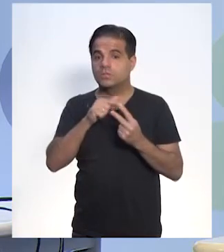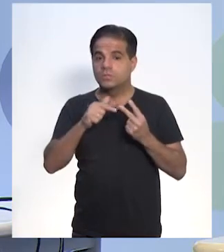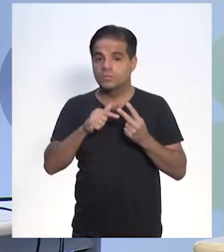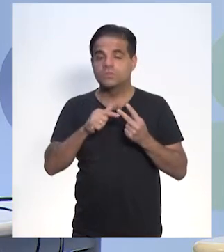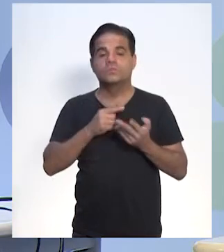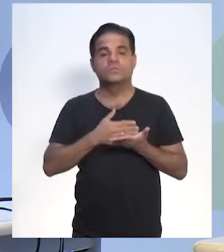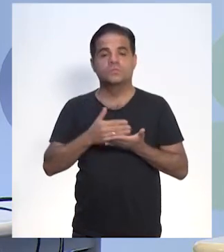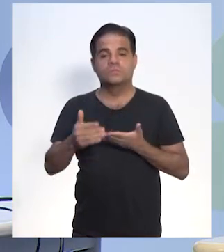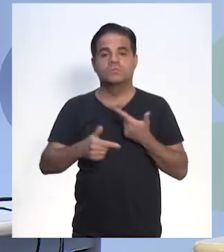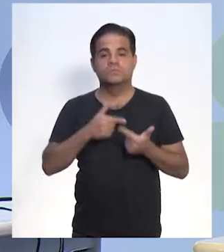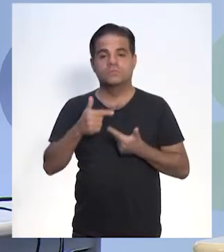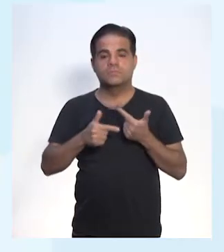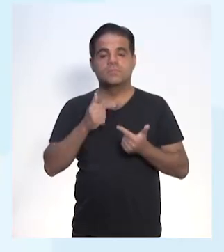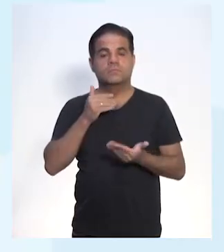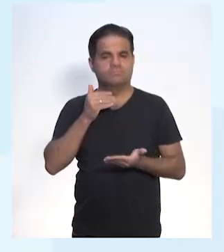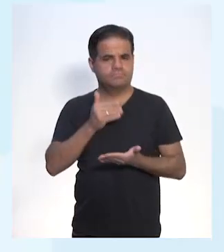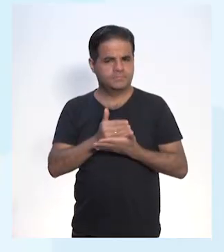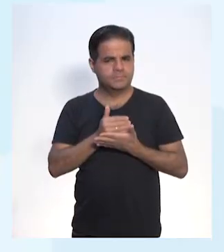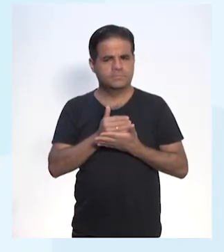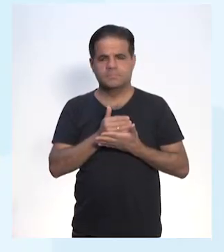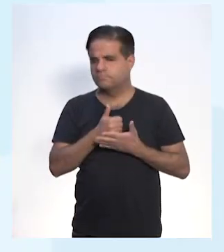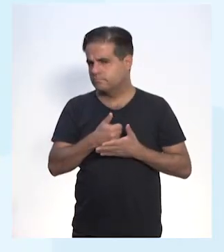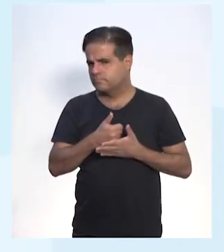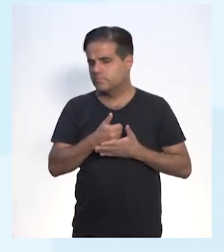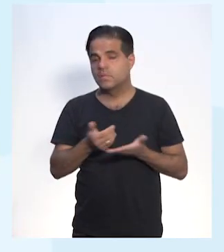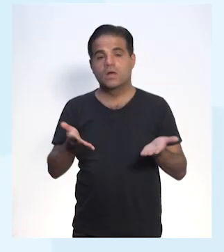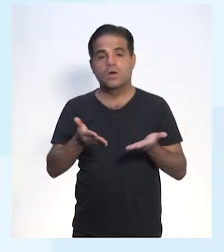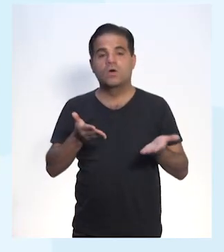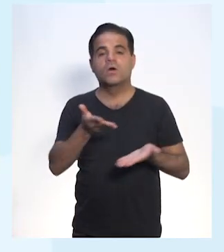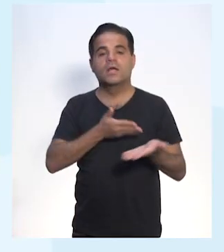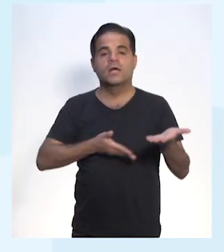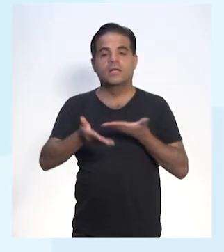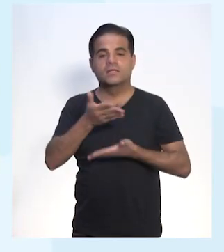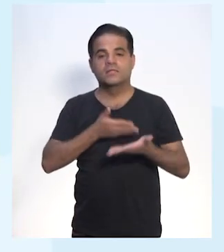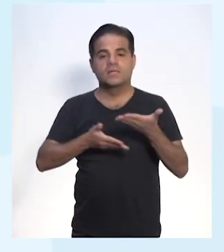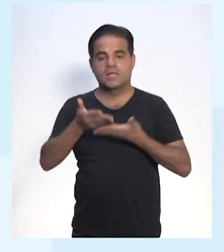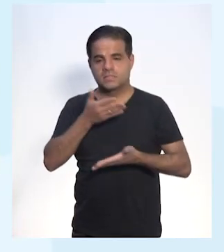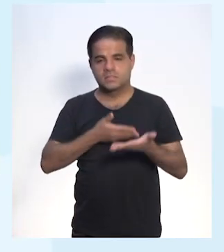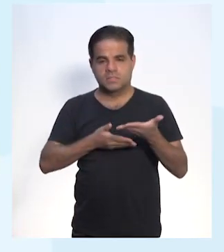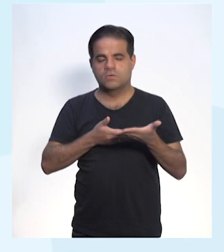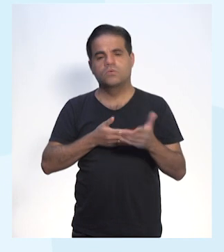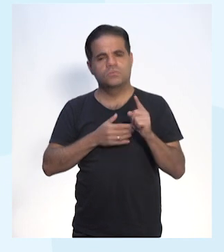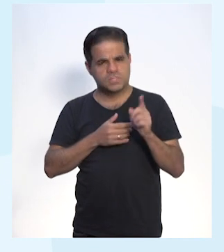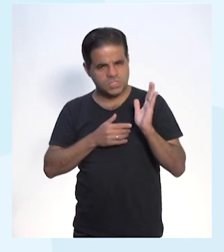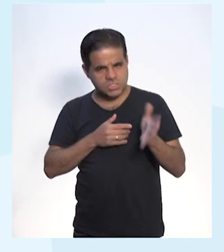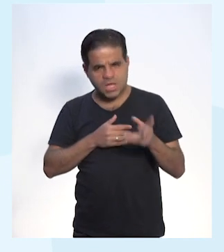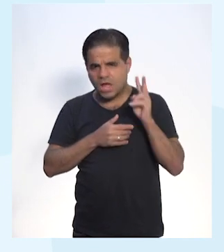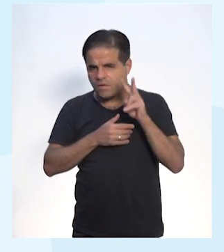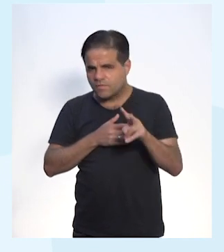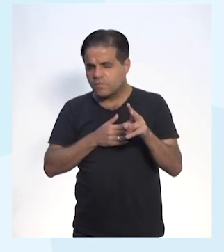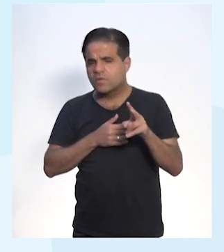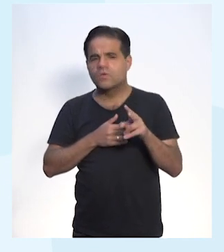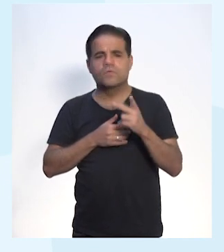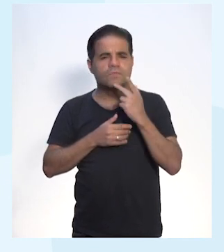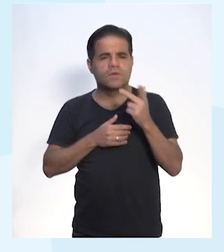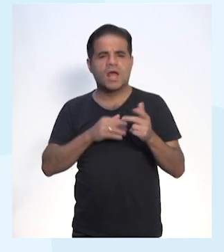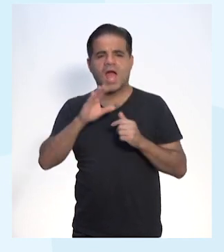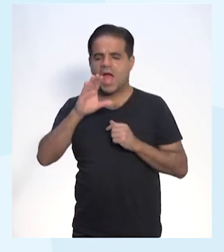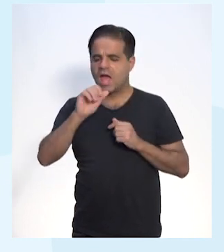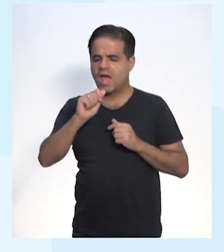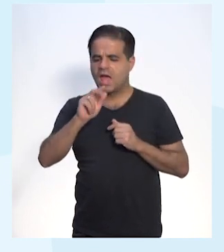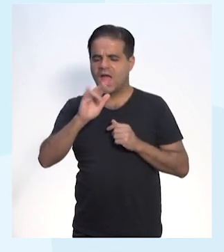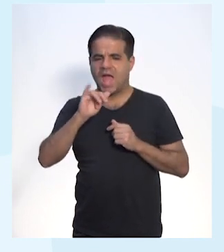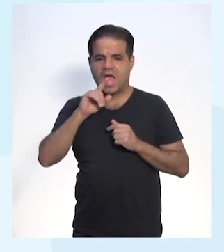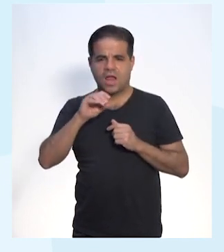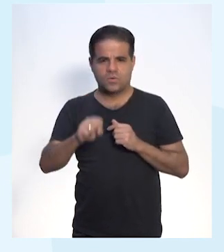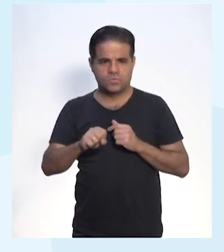vai trabalhar em cima dele, tá bom? Agora, vamos para o nosso momento interação aí. Você já ouviu falar em Carlos Drummond